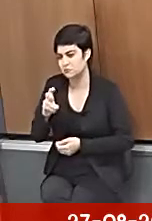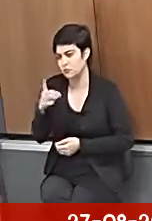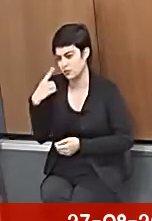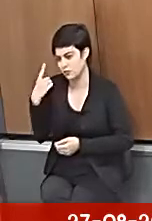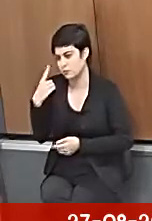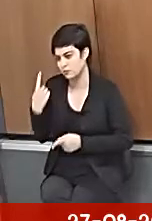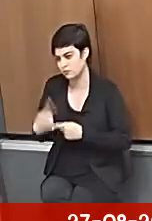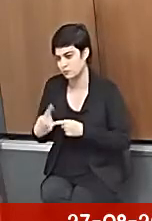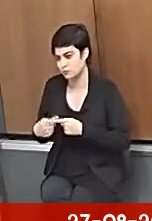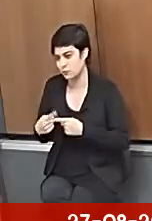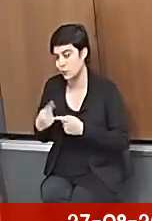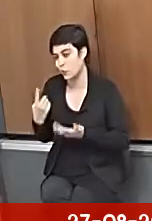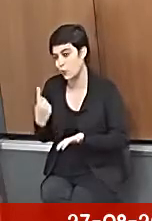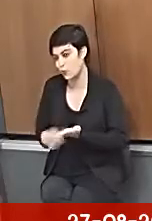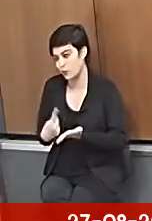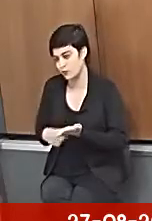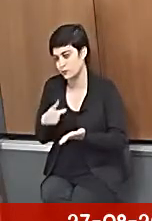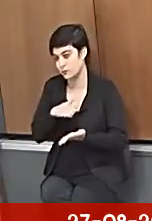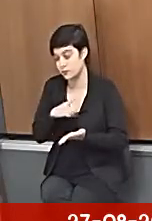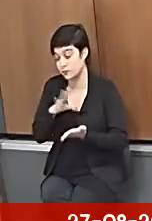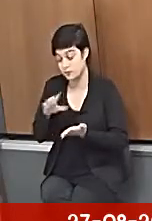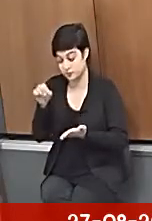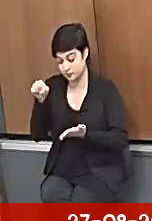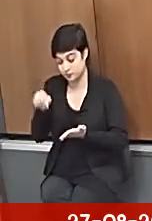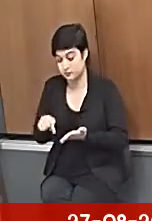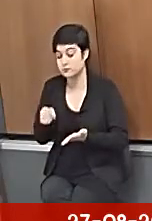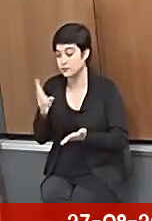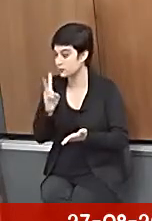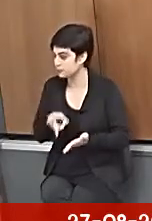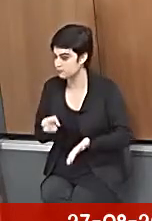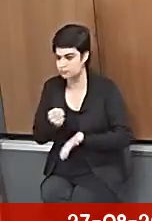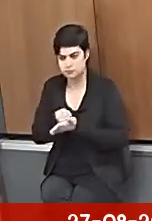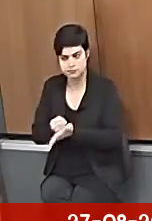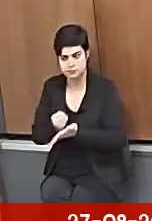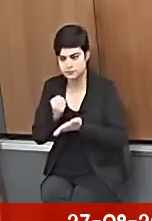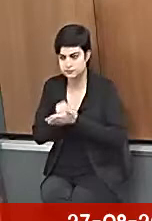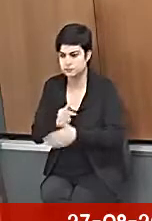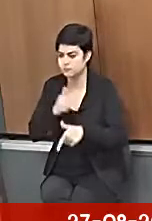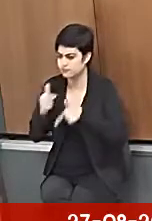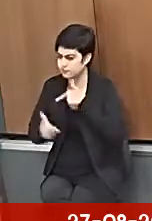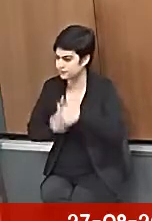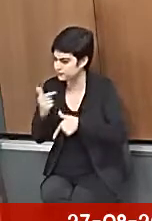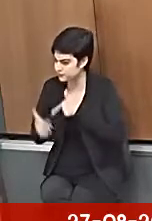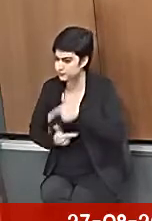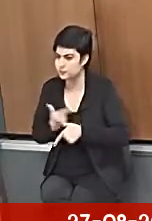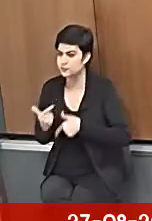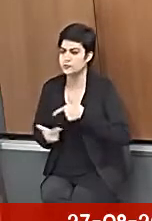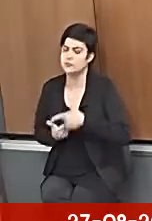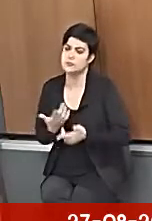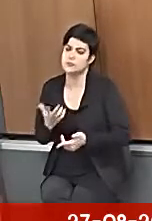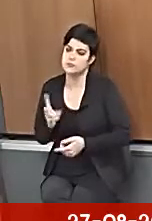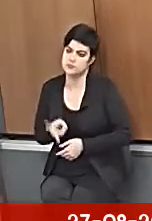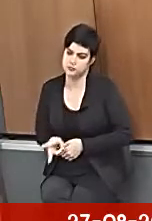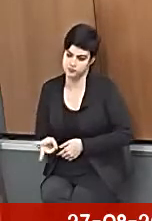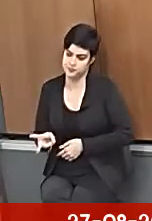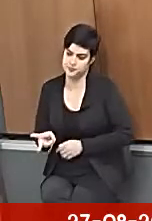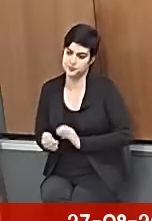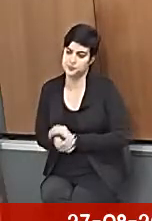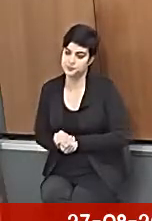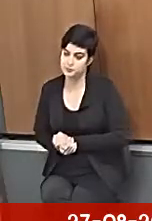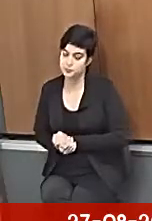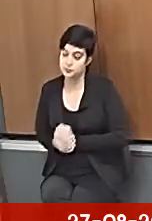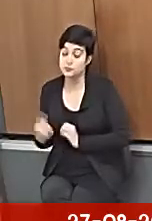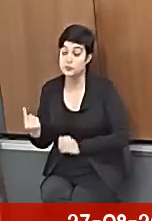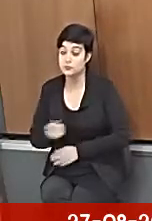são extremamente é proativos e trabalham muito conduzidos muito bem pelo nosso presidente